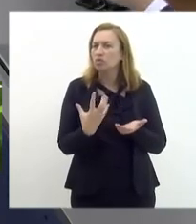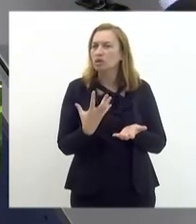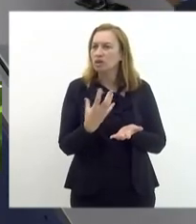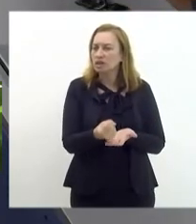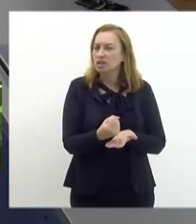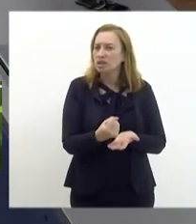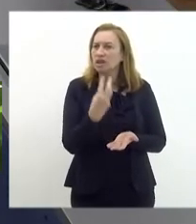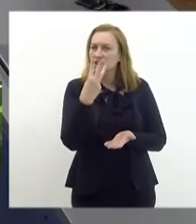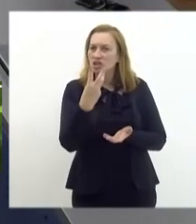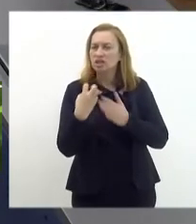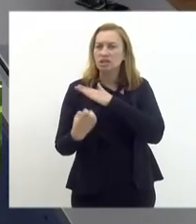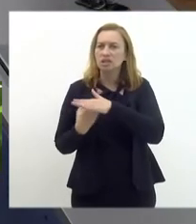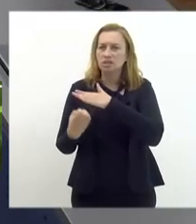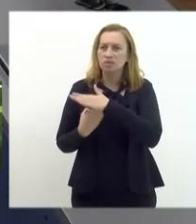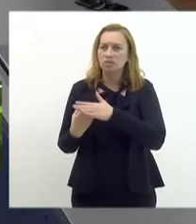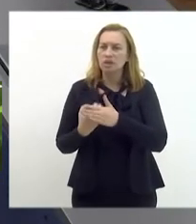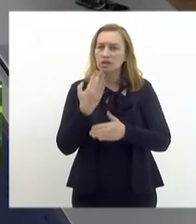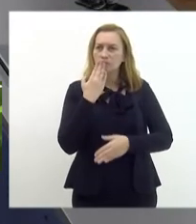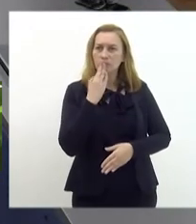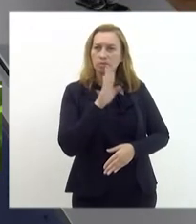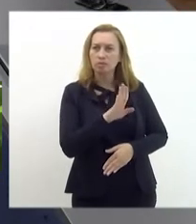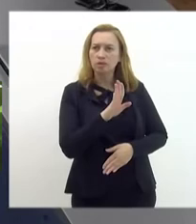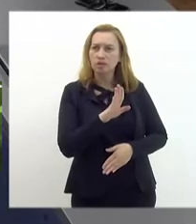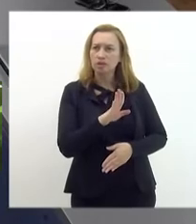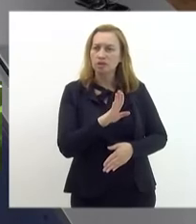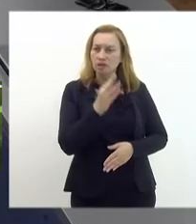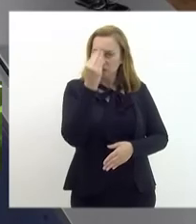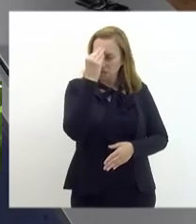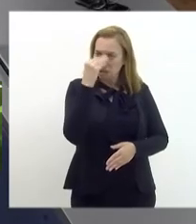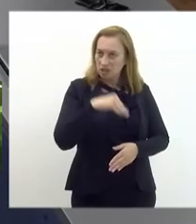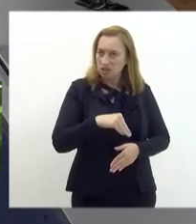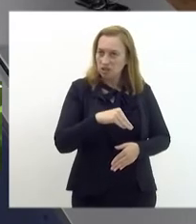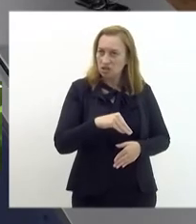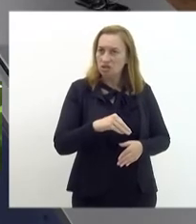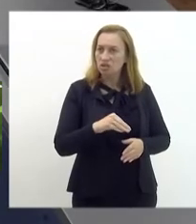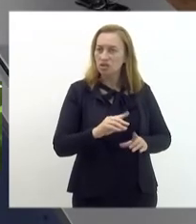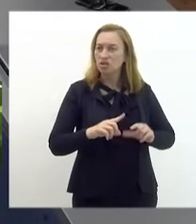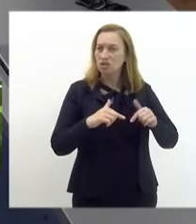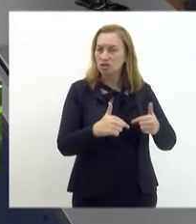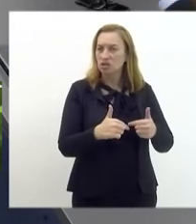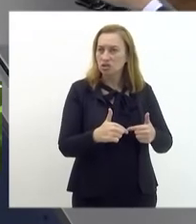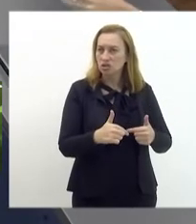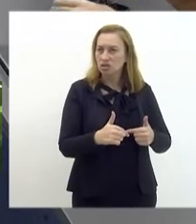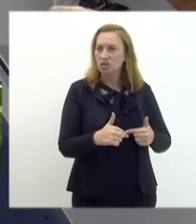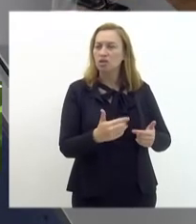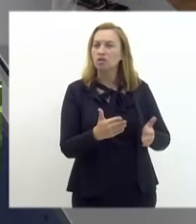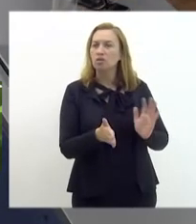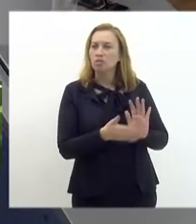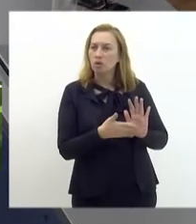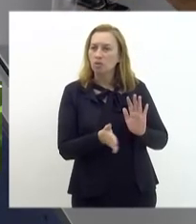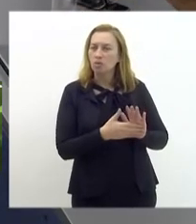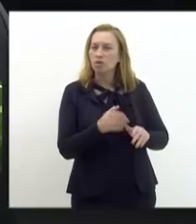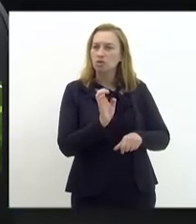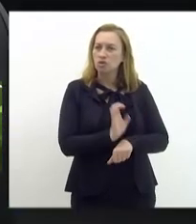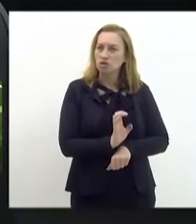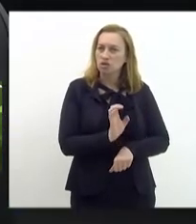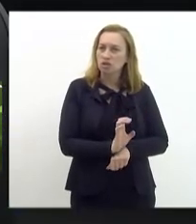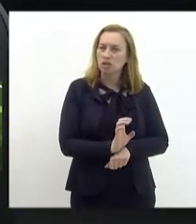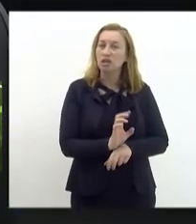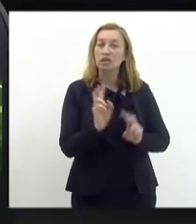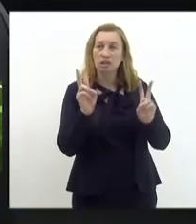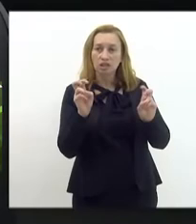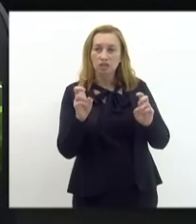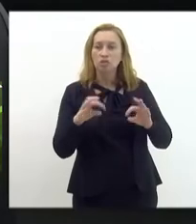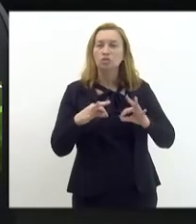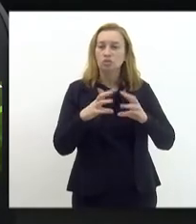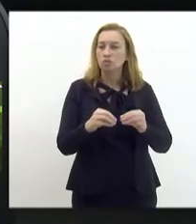as três empresas se comprometeram a desistir de ações propostas em face do Estado, e nesses casos